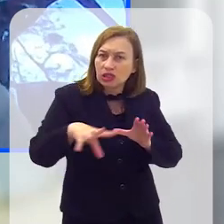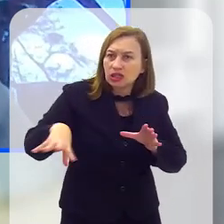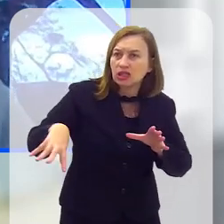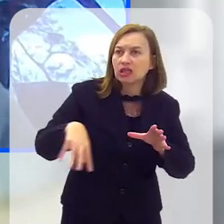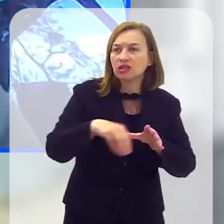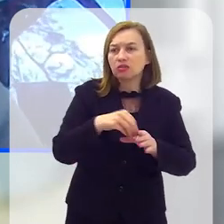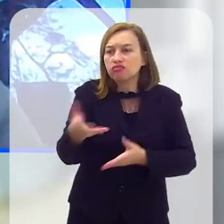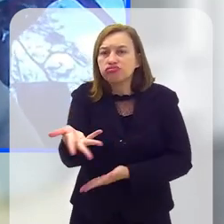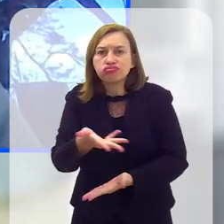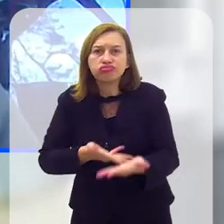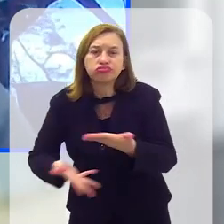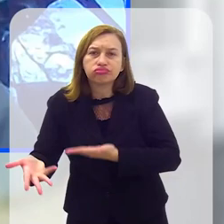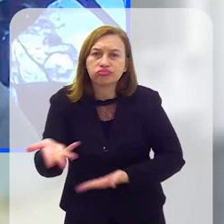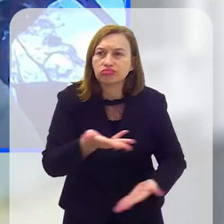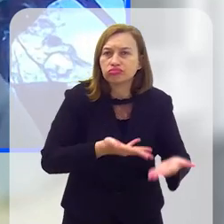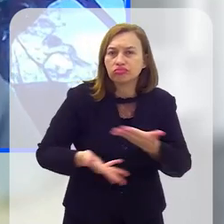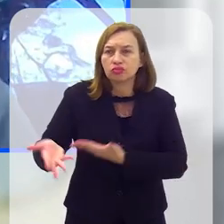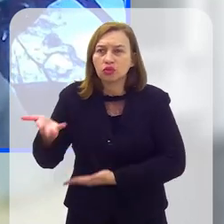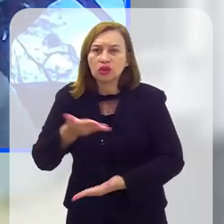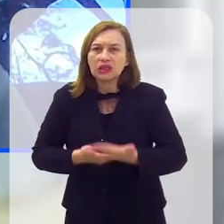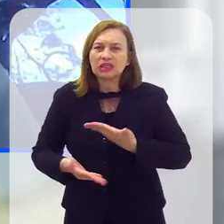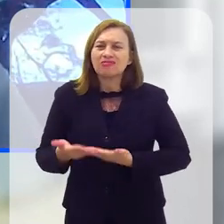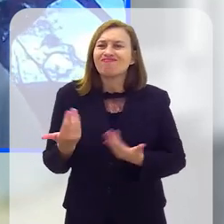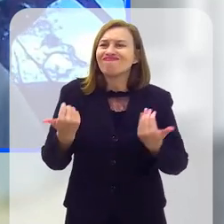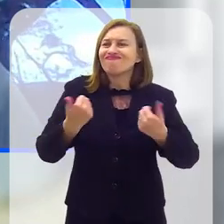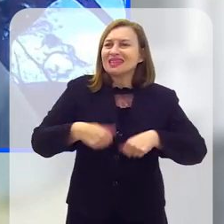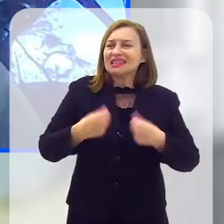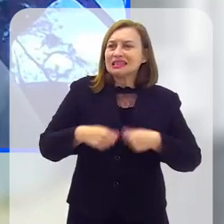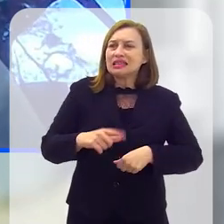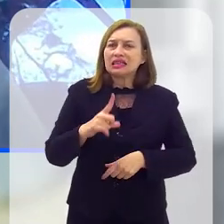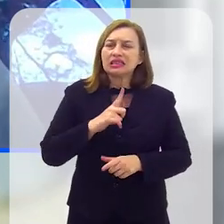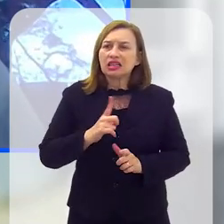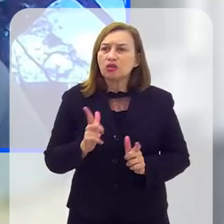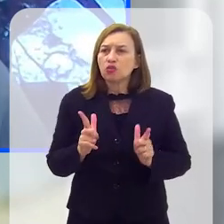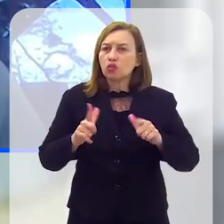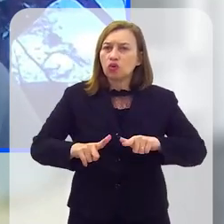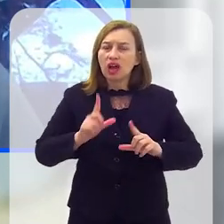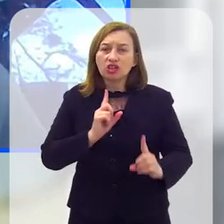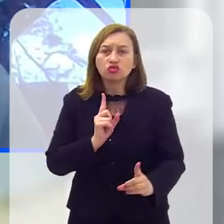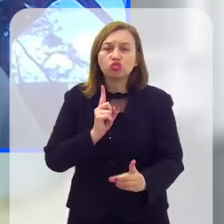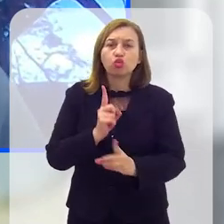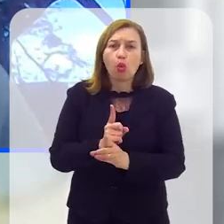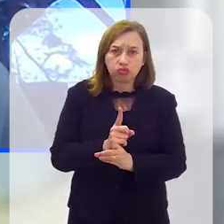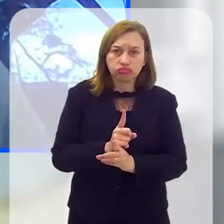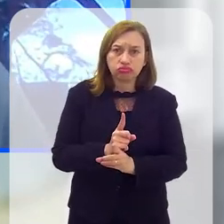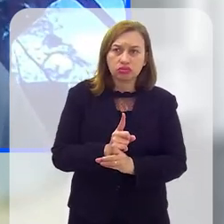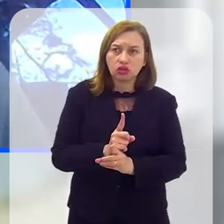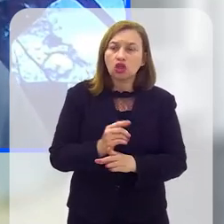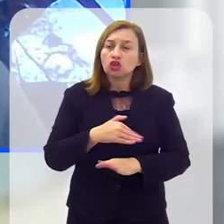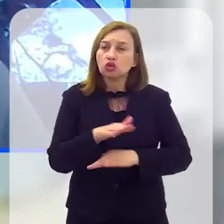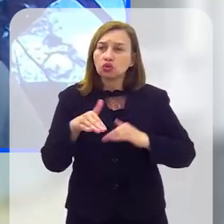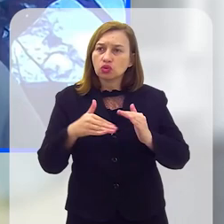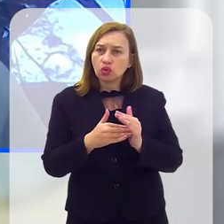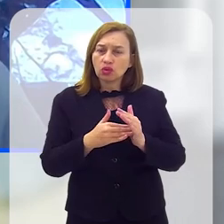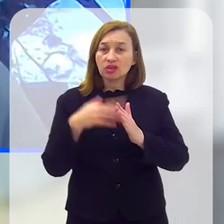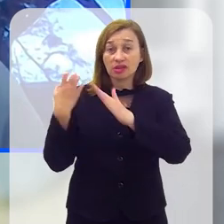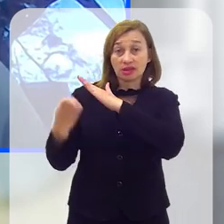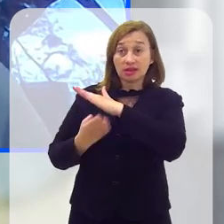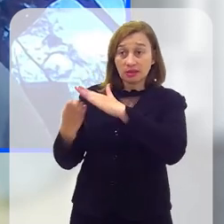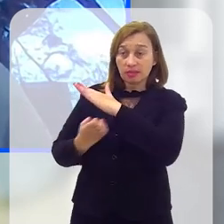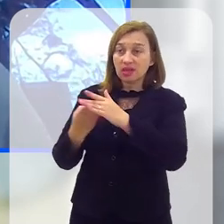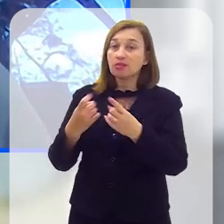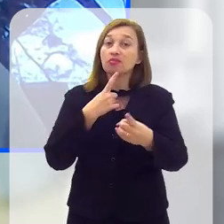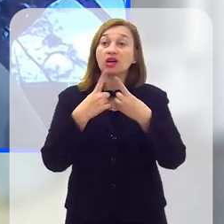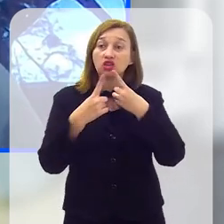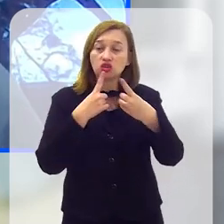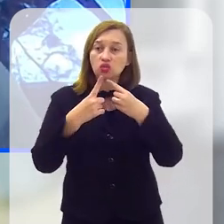que interage entre eles e existe uma necessidade de ter um ambiente de encontro, de todas essas